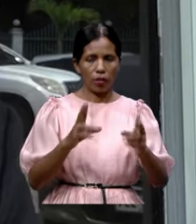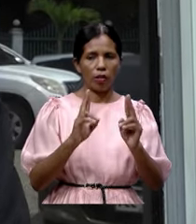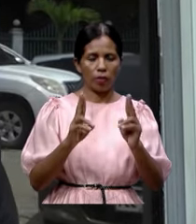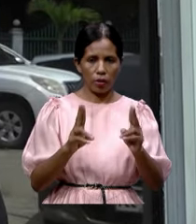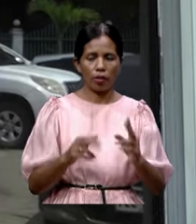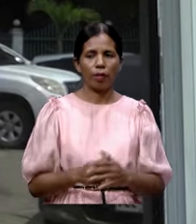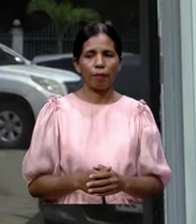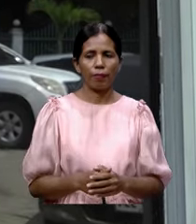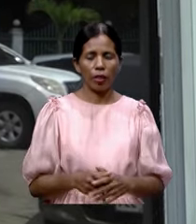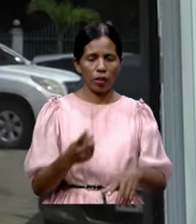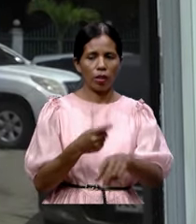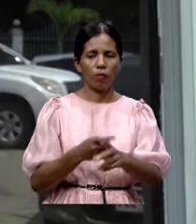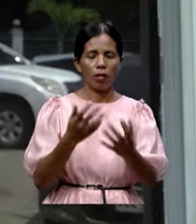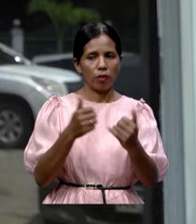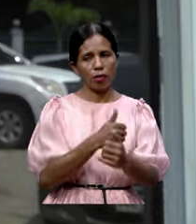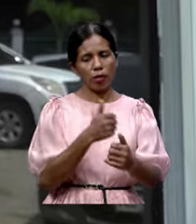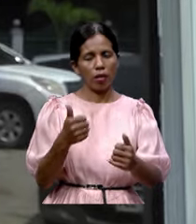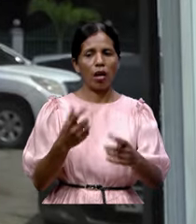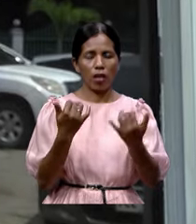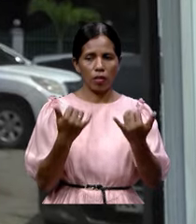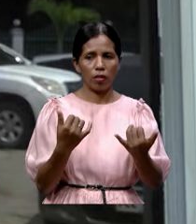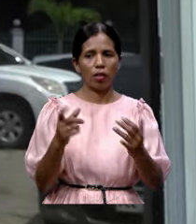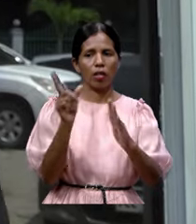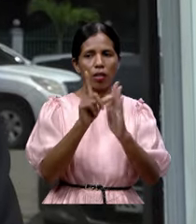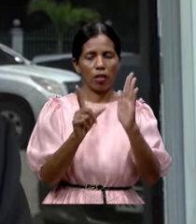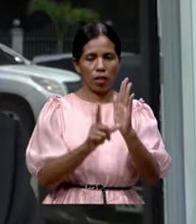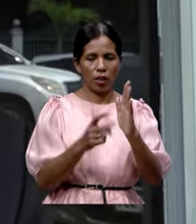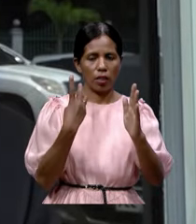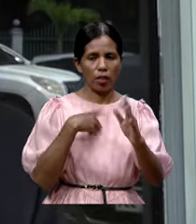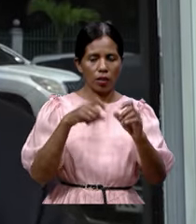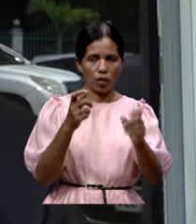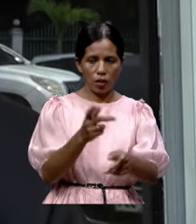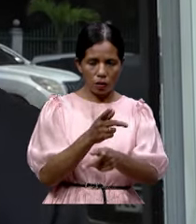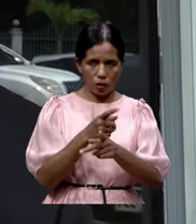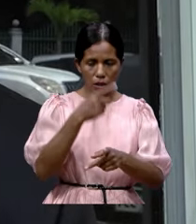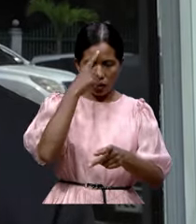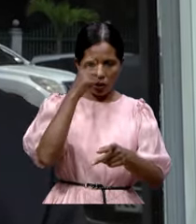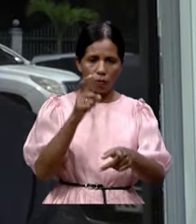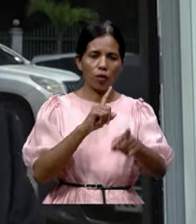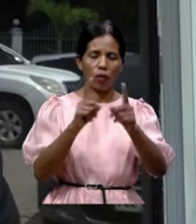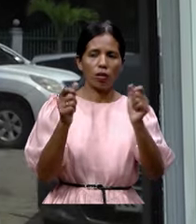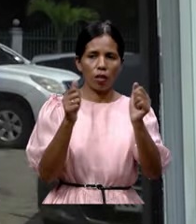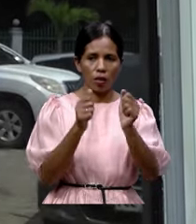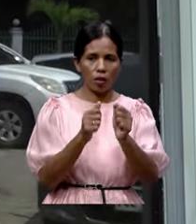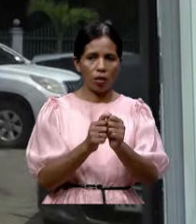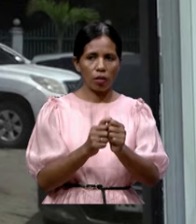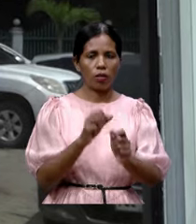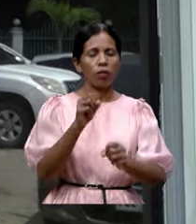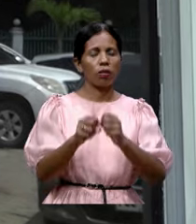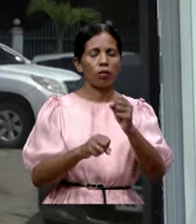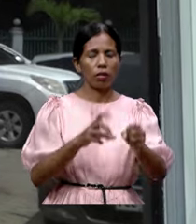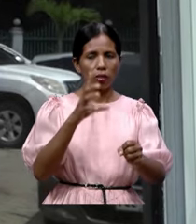emergência. A situação é difícil, mas agora ainda não é lei, tá, tem que cuidar, também consulta ampla para a sociedade